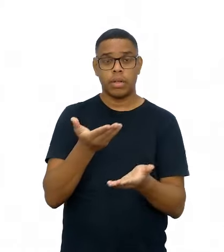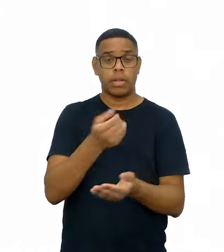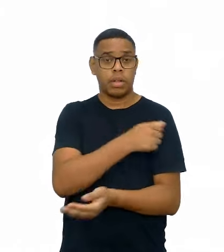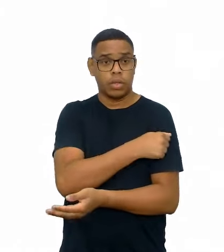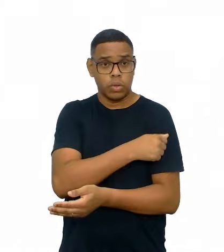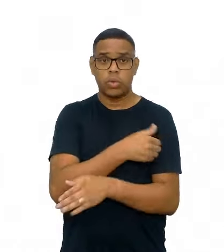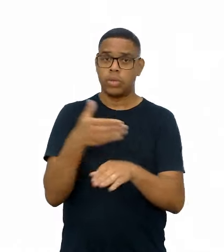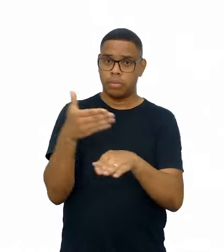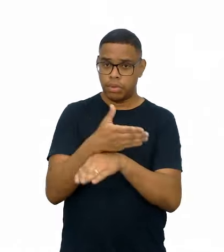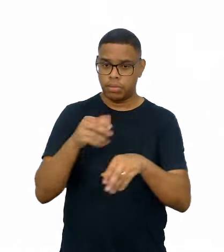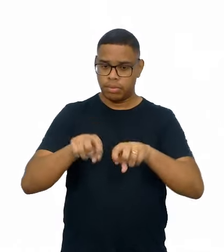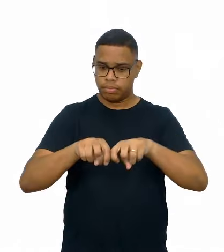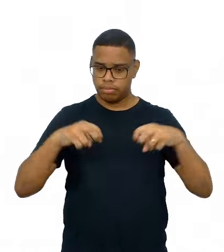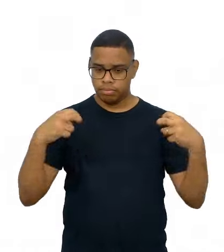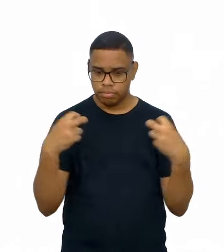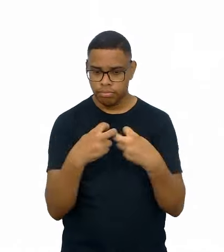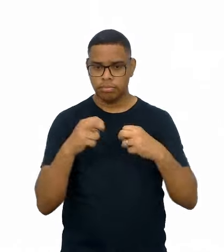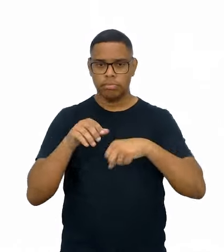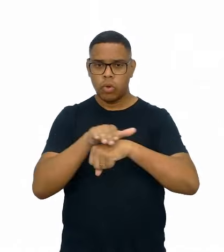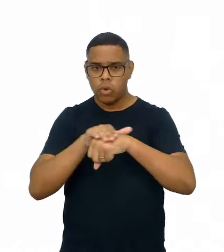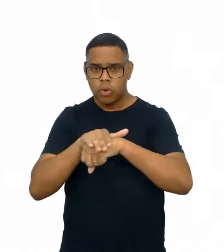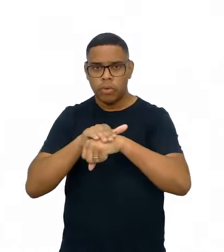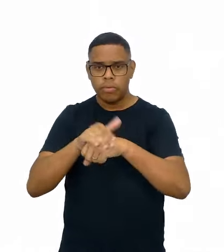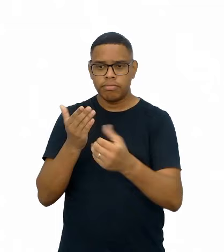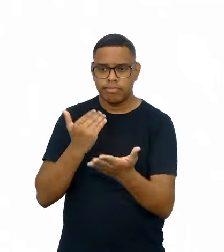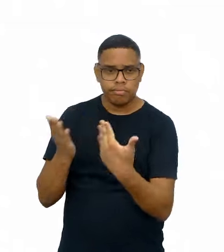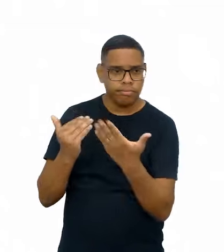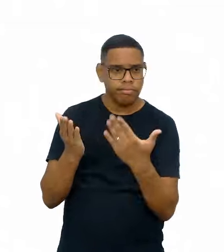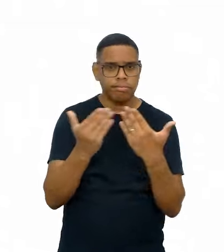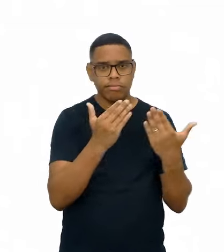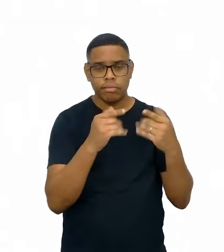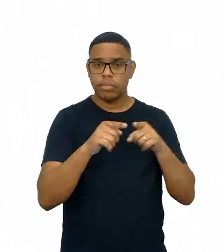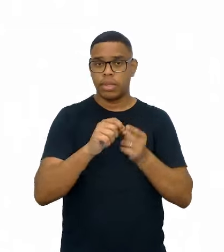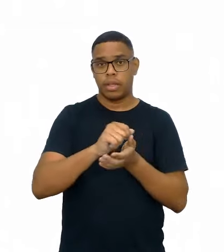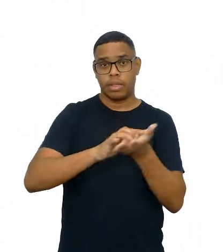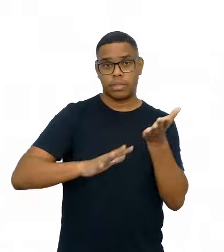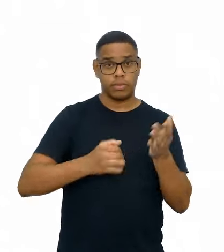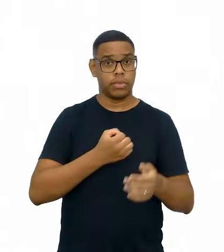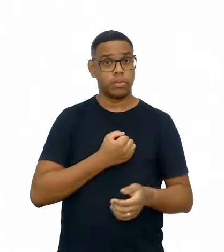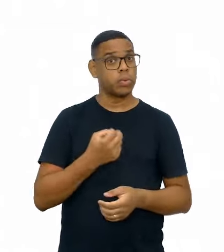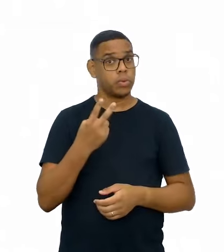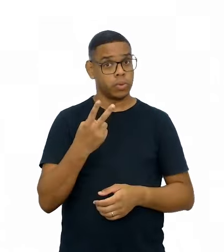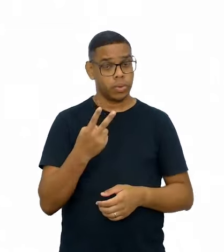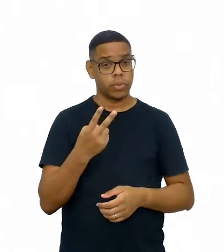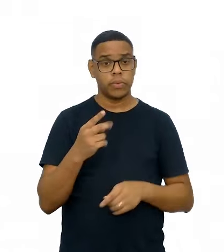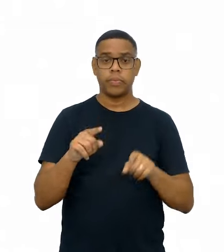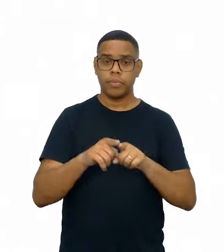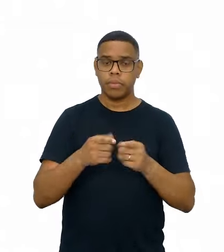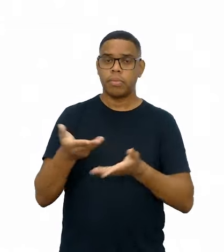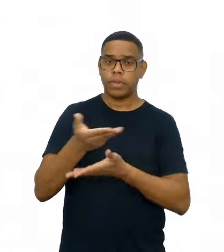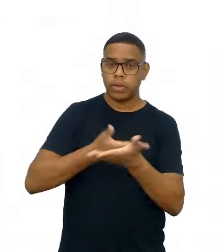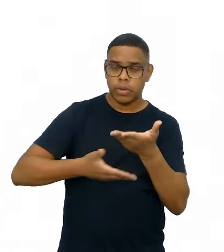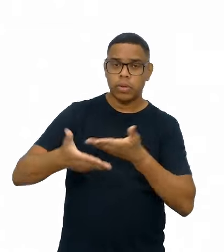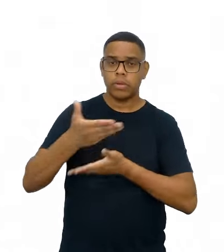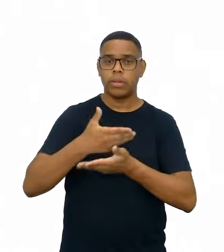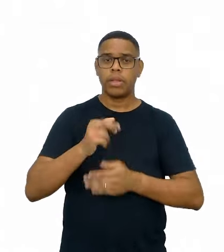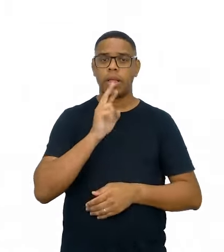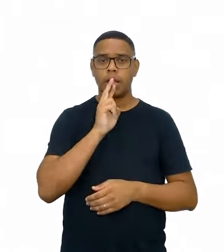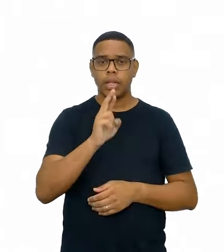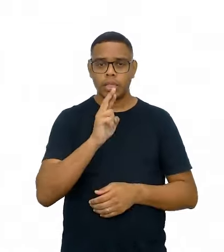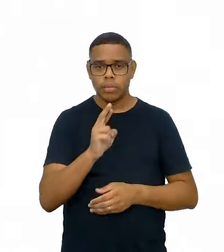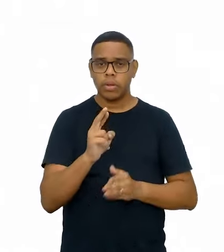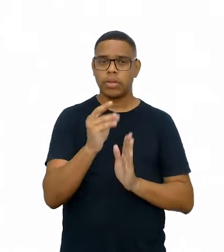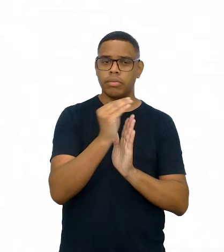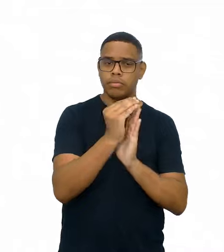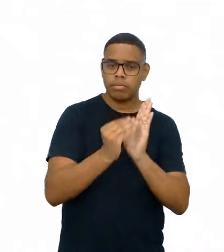como socializarem as respostas que deram as questões na atividade 2. Vale também mencionar para a turma